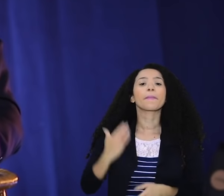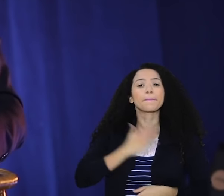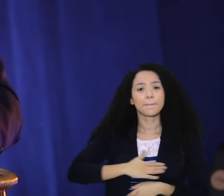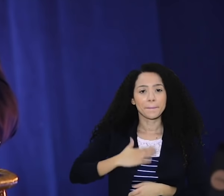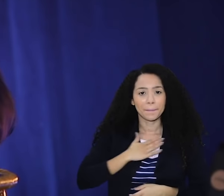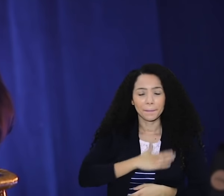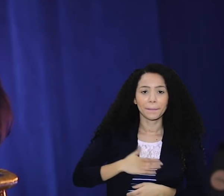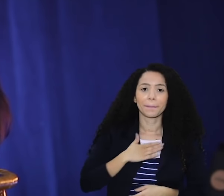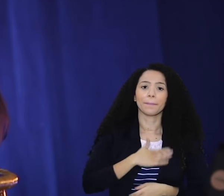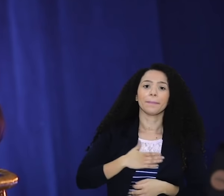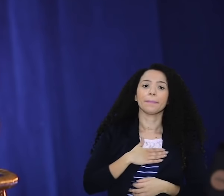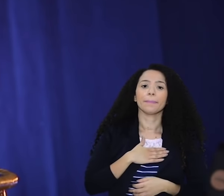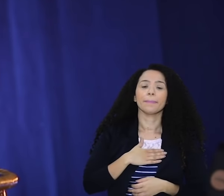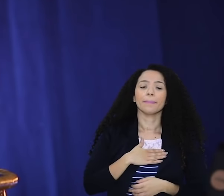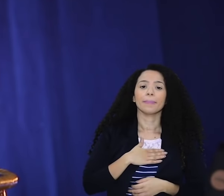Queridos,